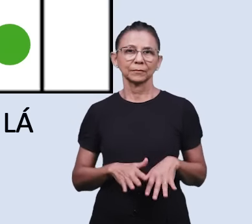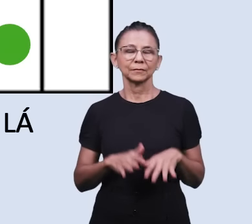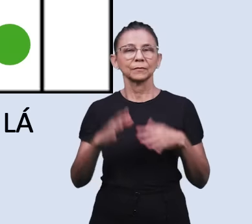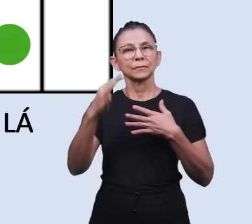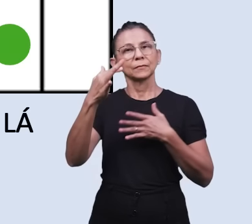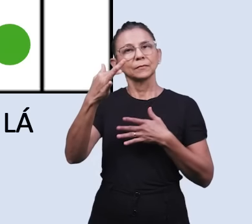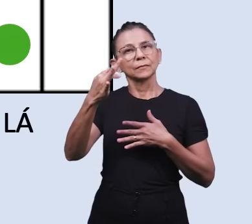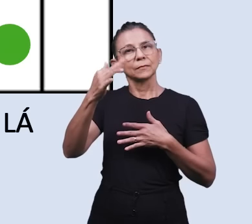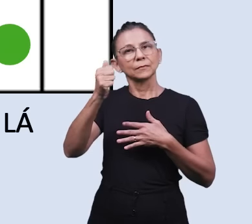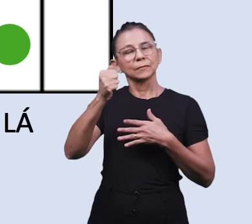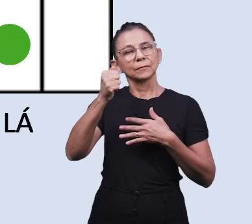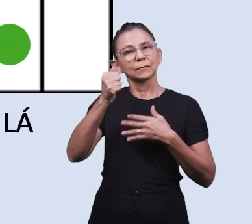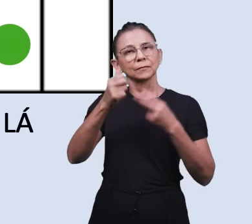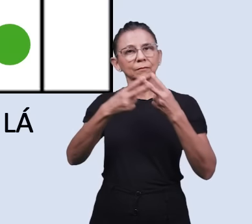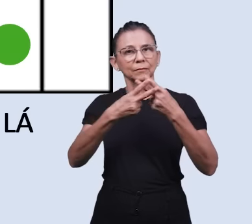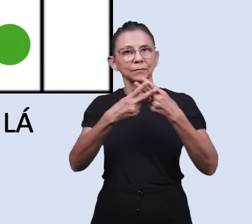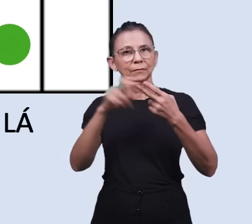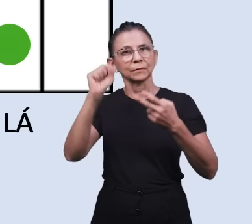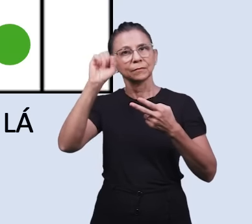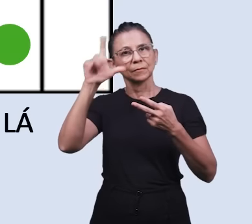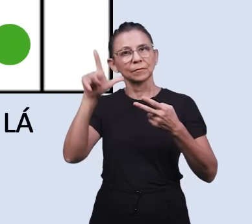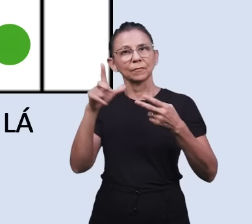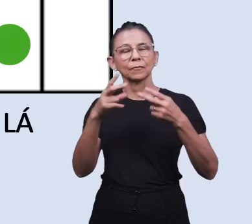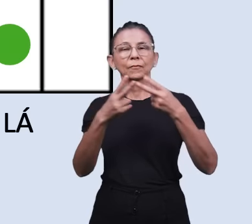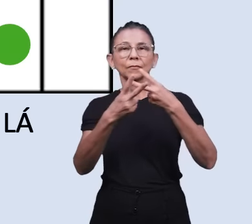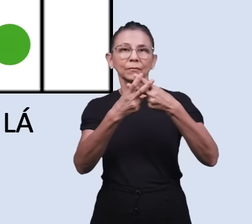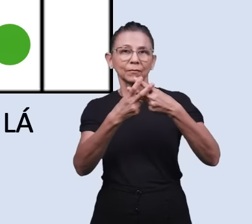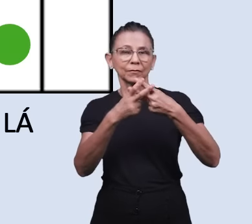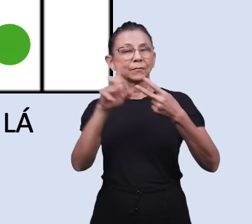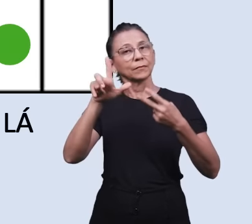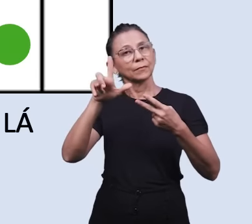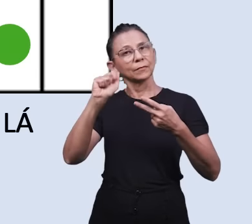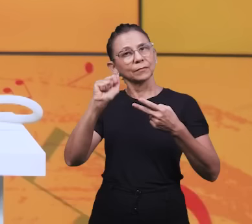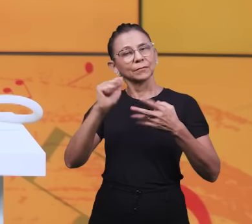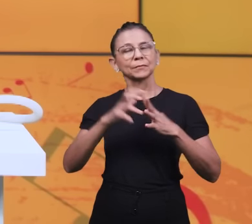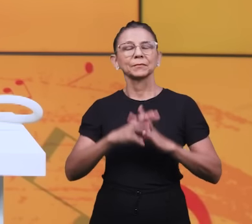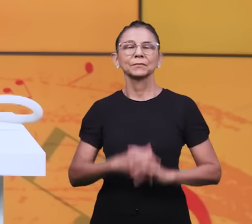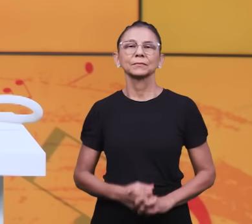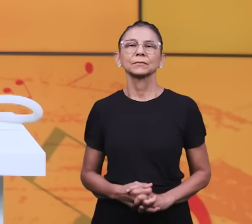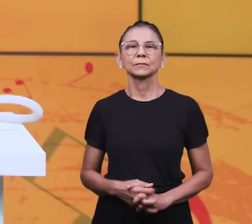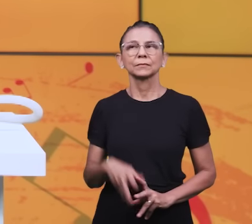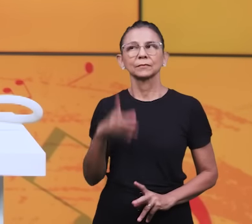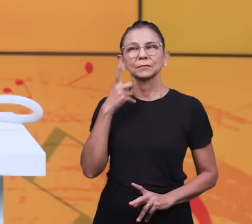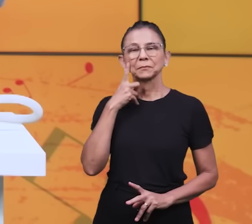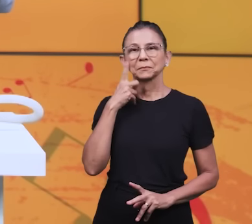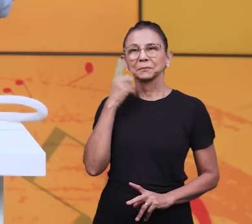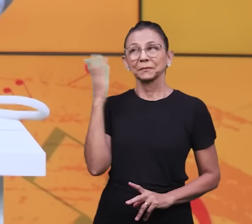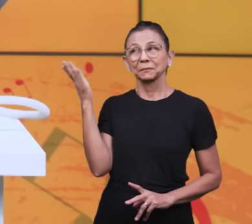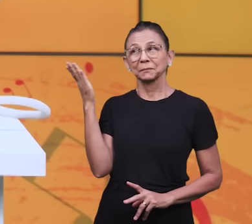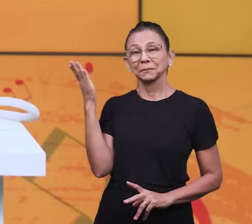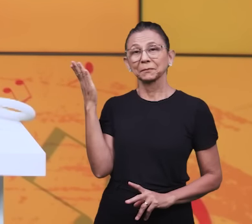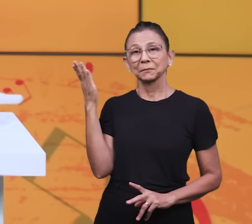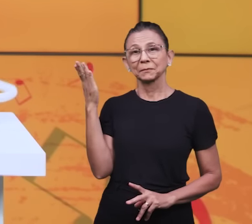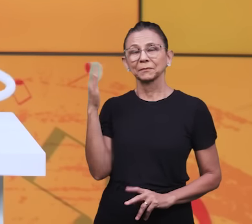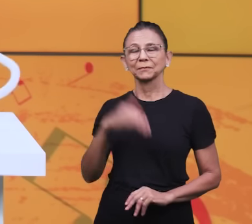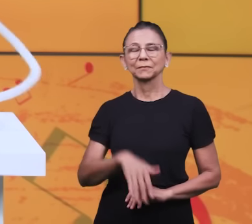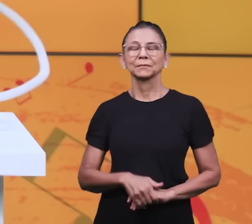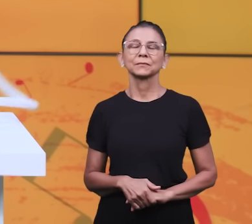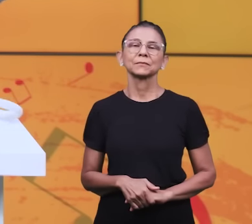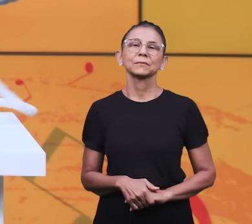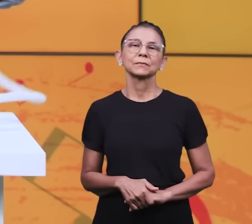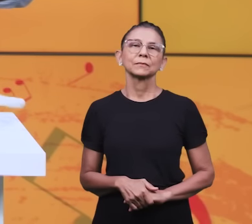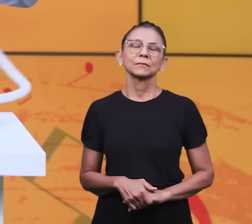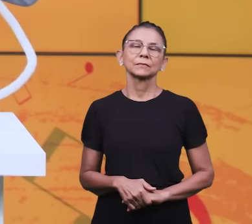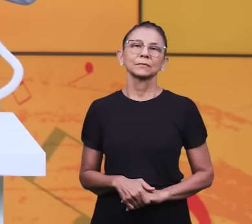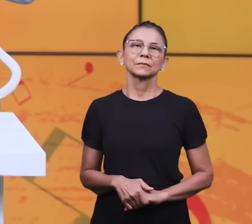fá sustenido só o sustenido lá vamos ver as notinhas aqui na escaleta